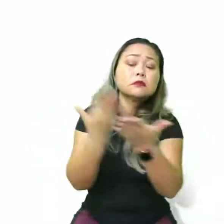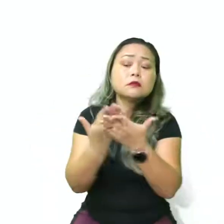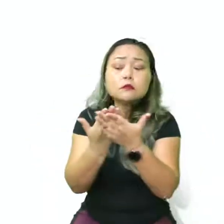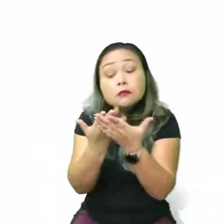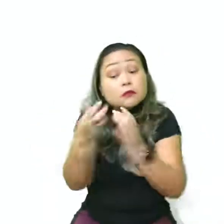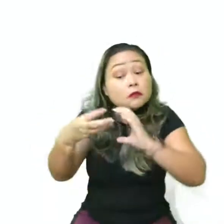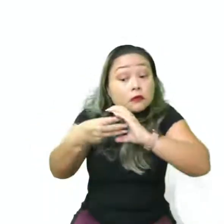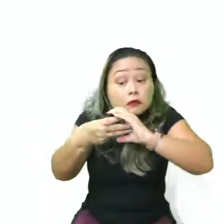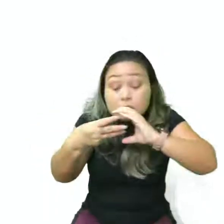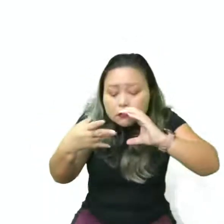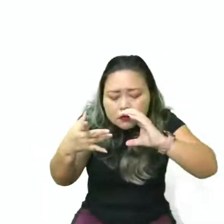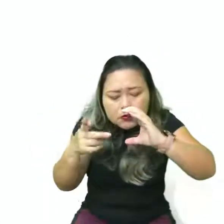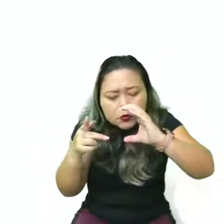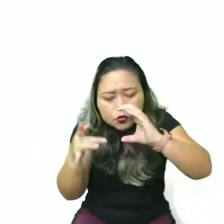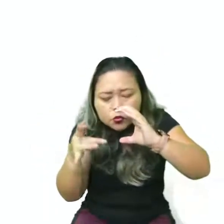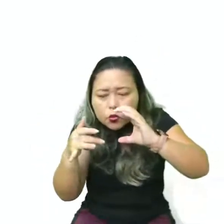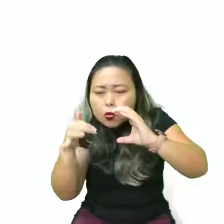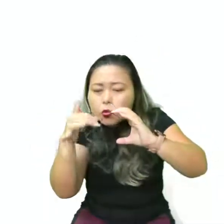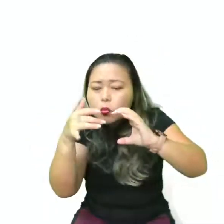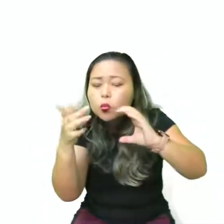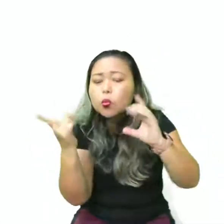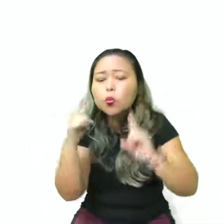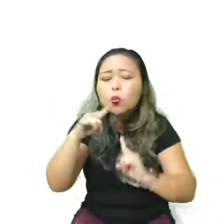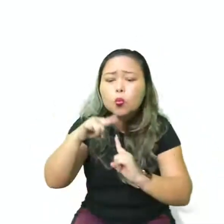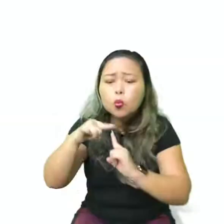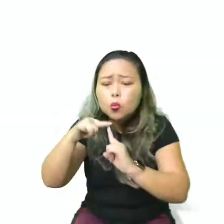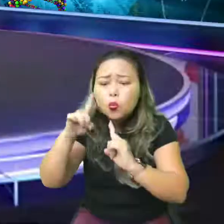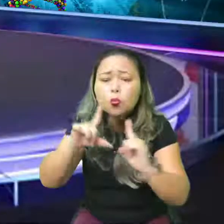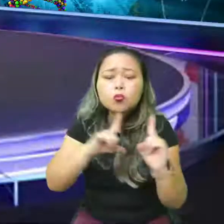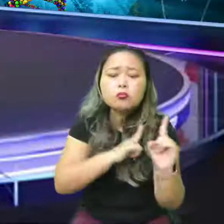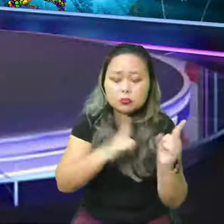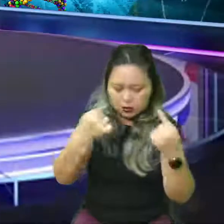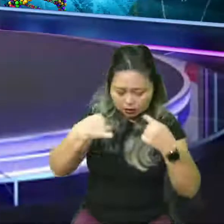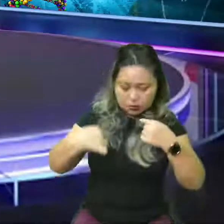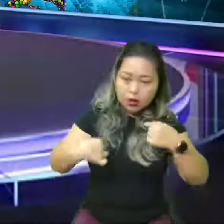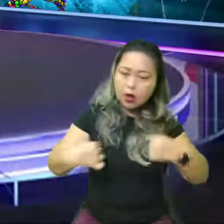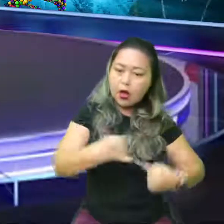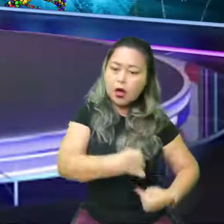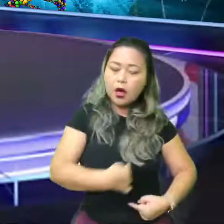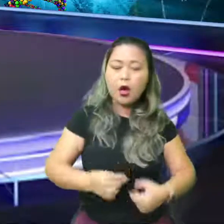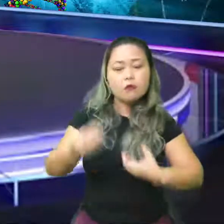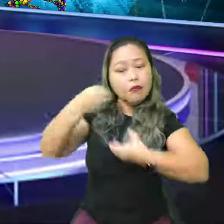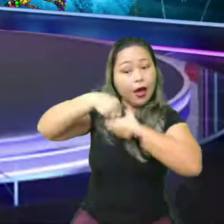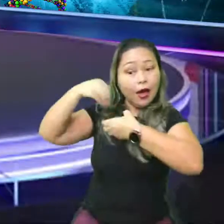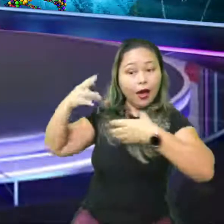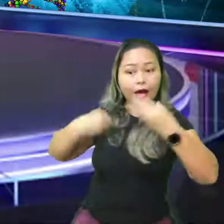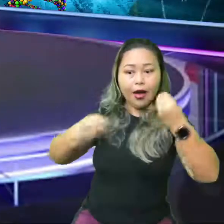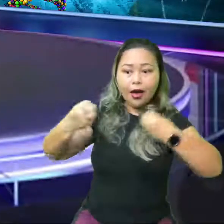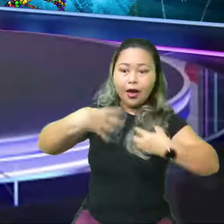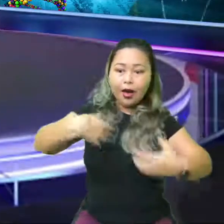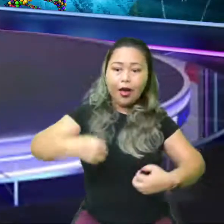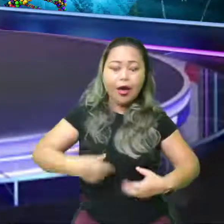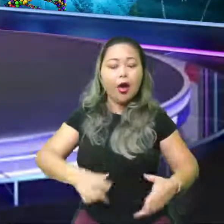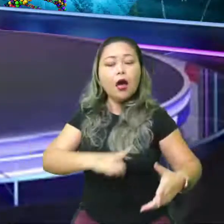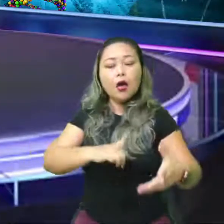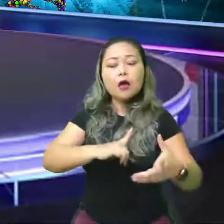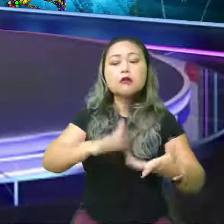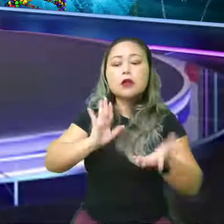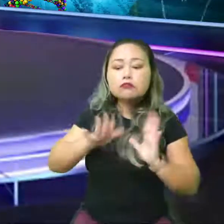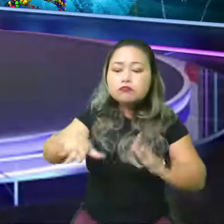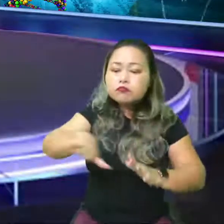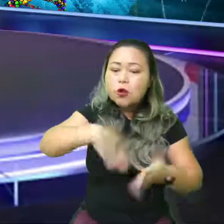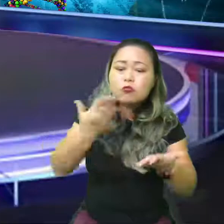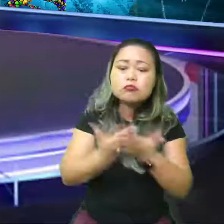a célula, todos os tipos de células que a gente tem no nosso corpo, que constituem o nosso corpo, vai ser trabalhado pela citologia. E